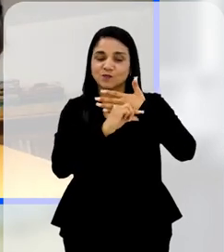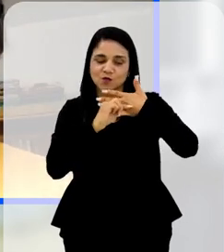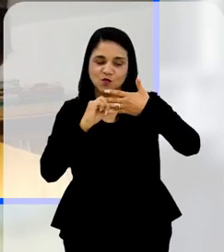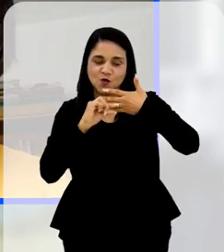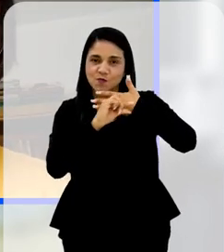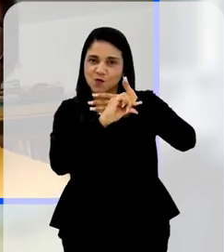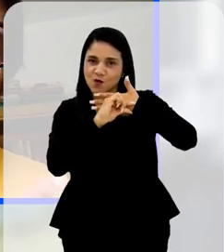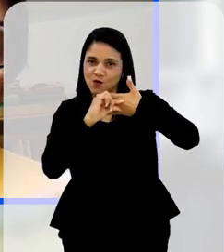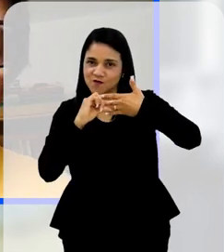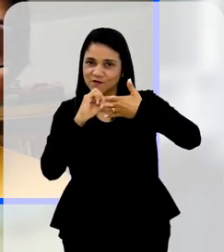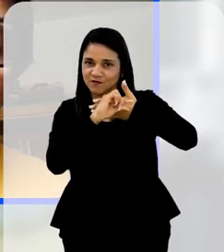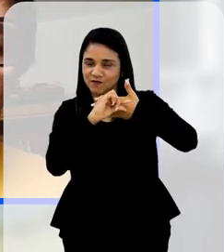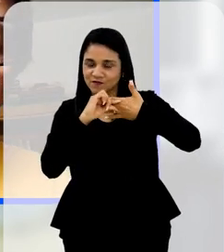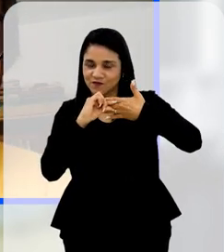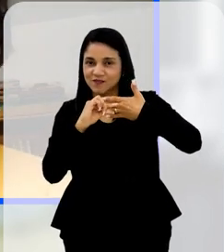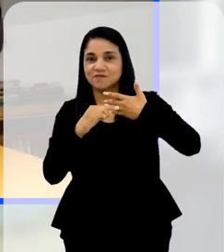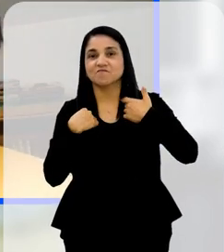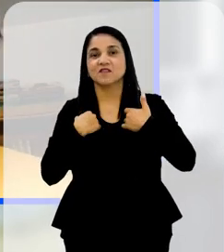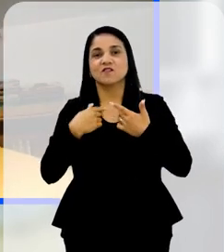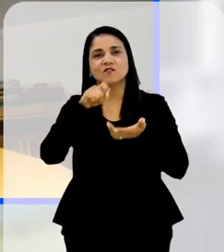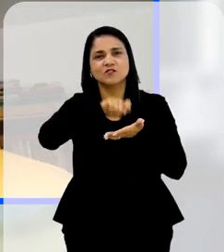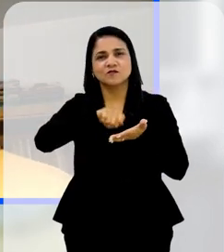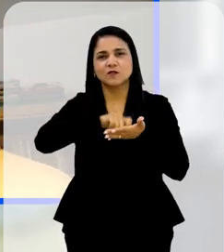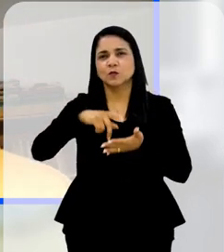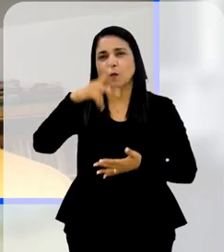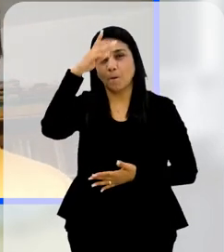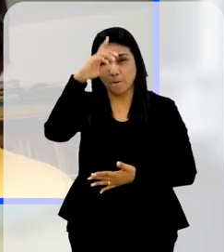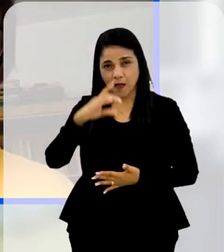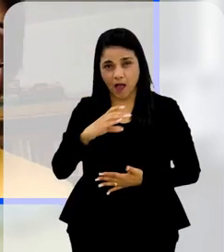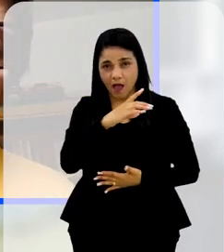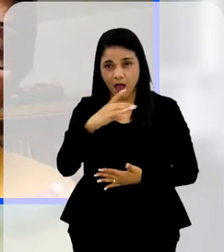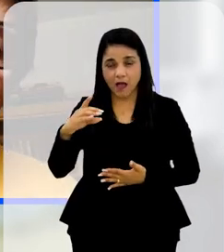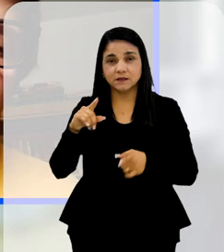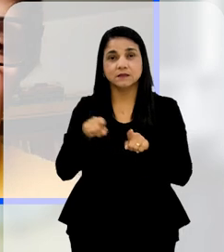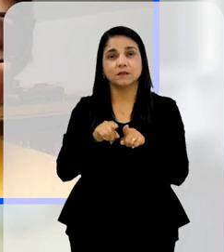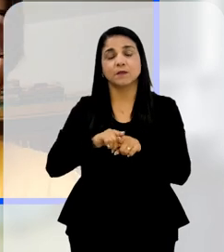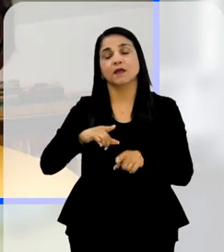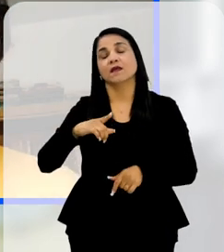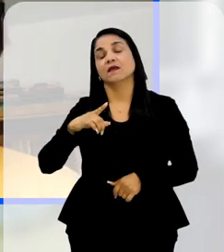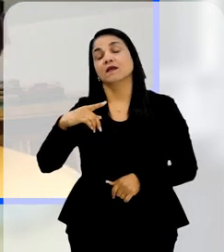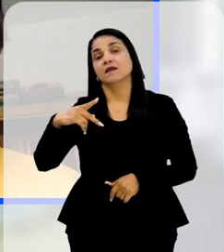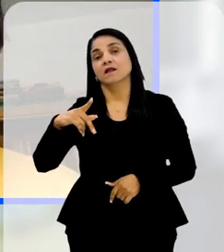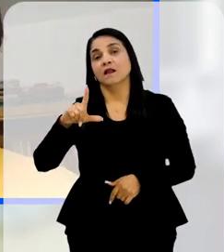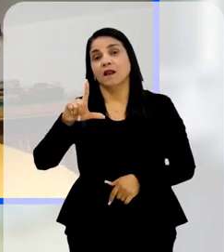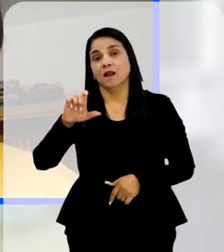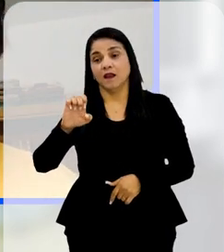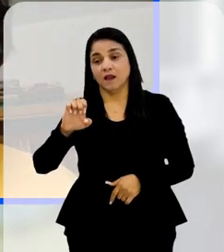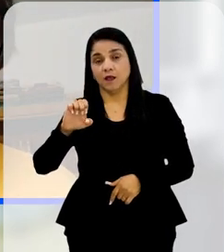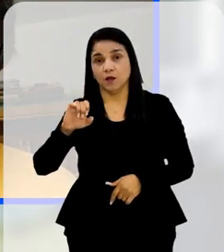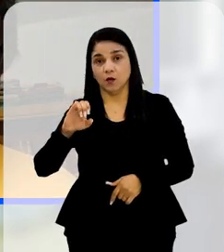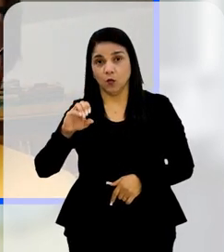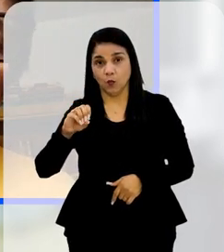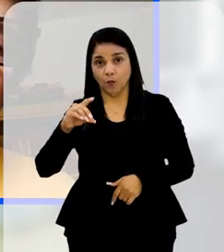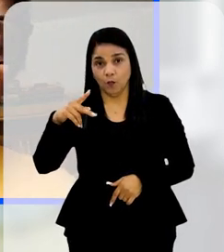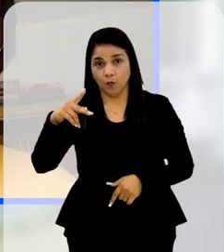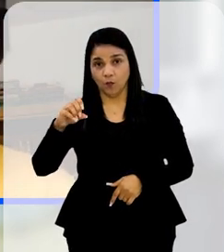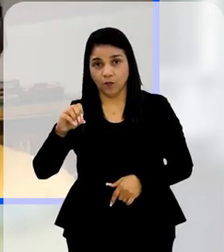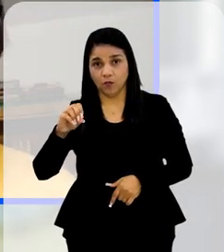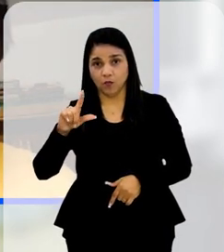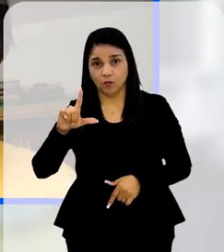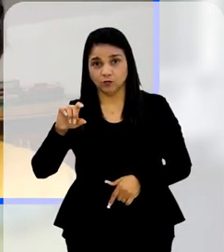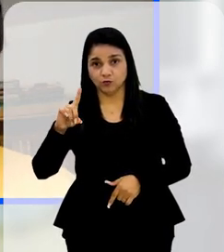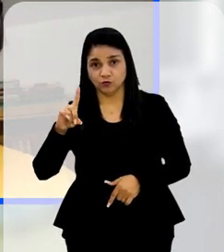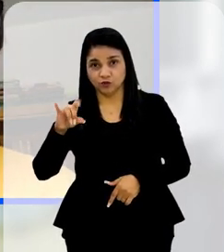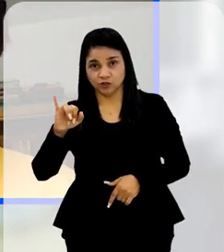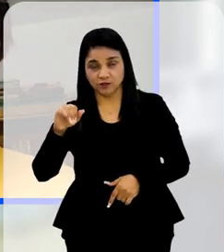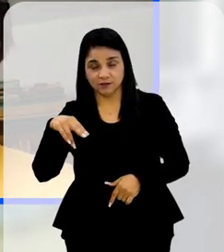biografia do Padre Antônio Vieira, uma da Imperatriz Leopoldina, depois um livro sobre a família Guini, Noel Rosa,